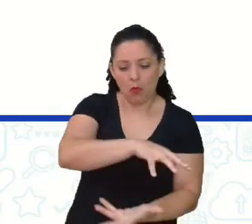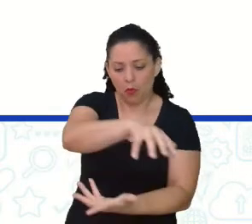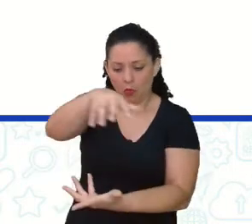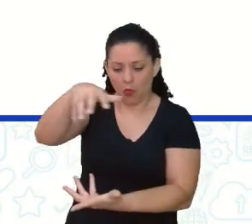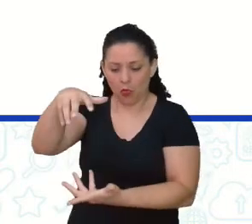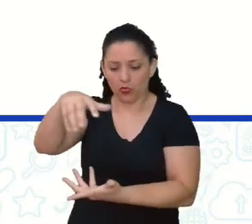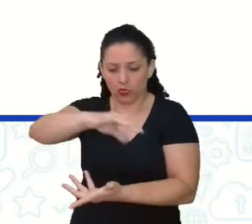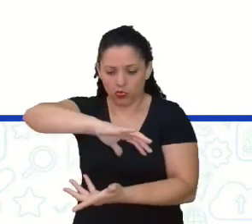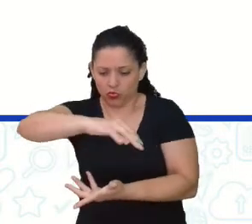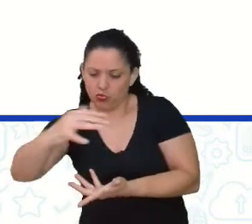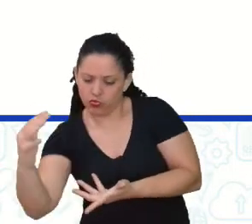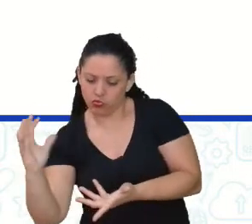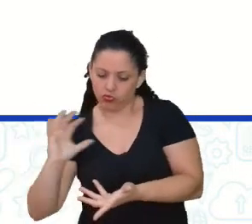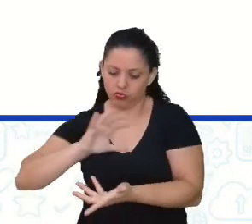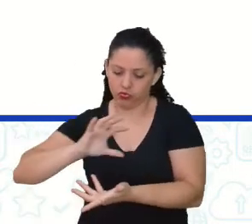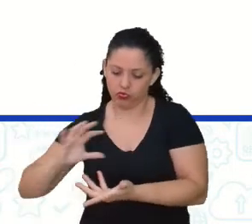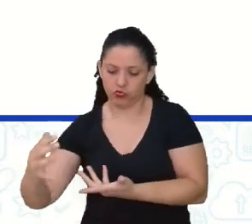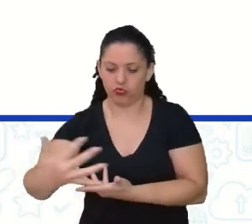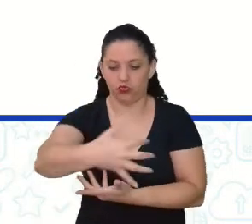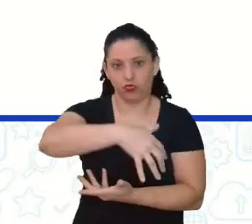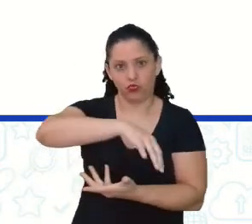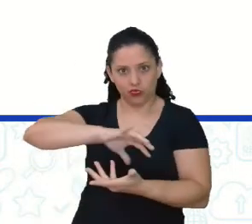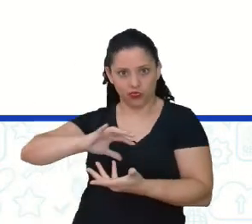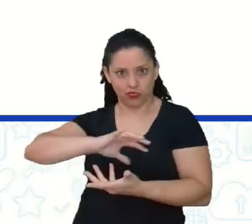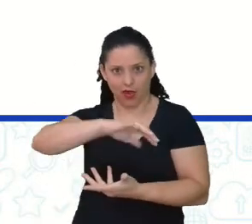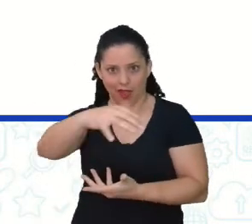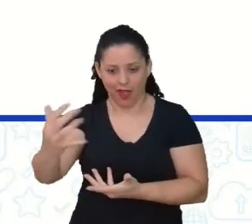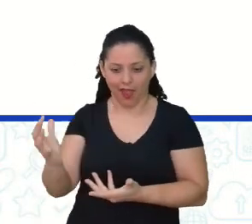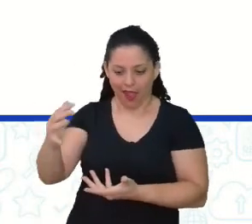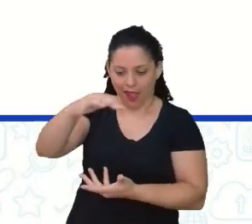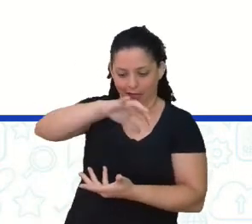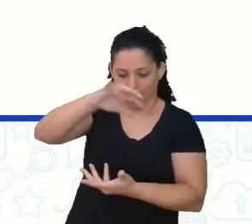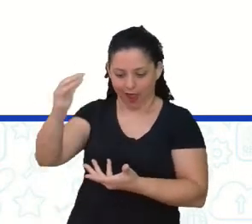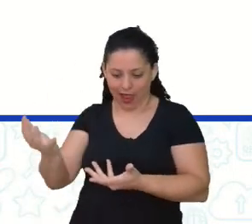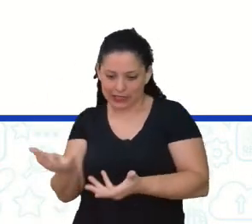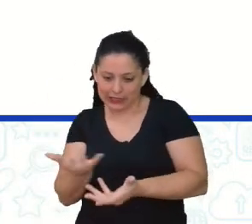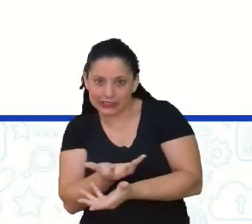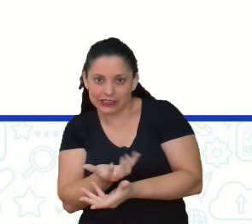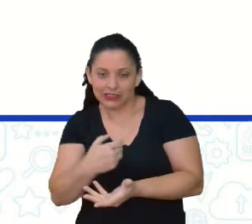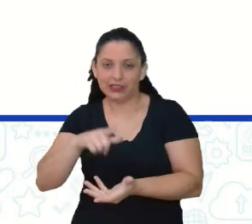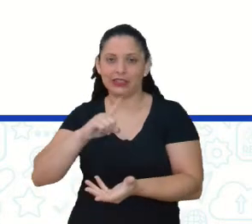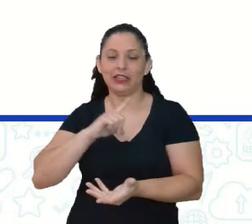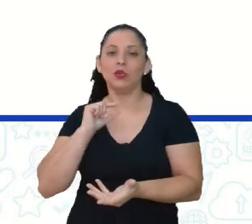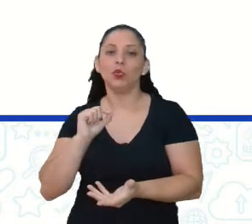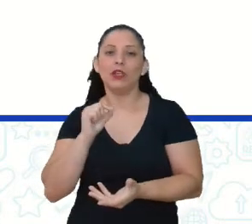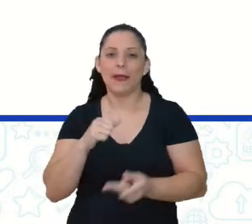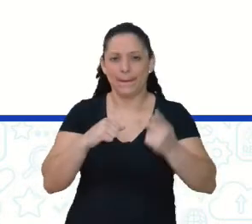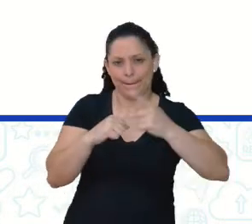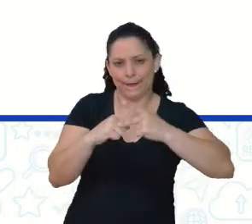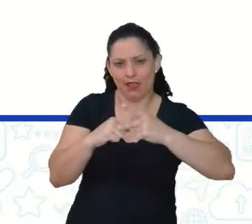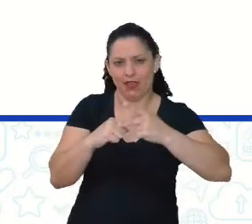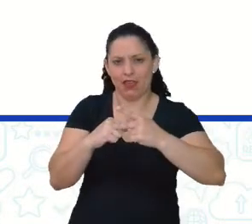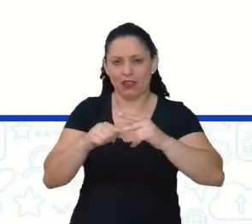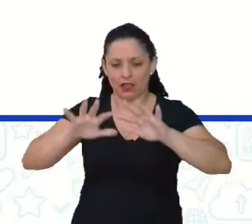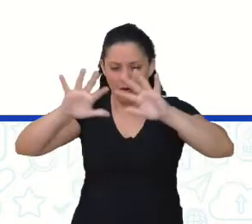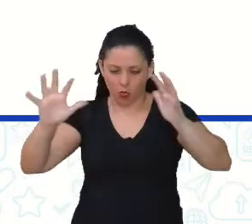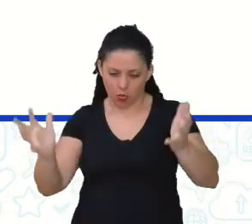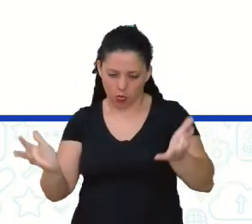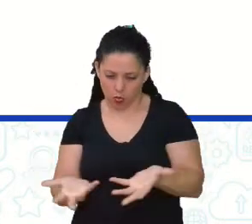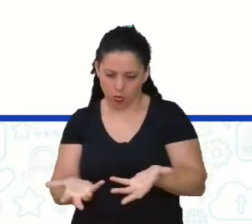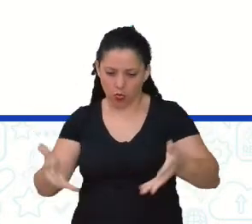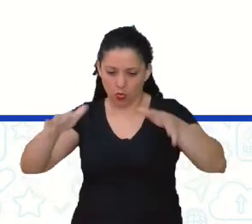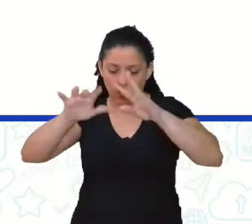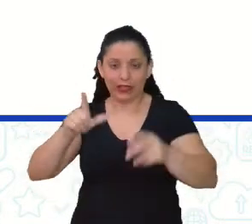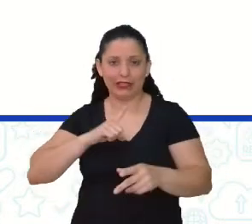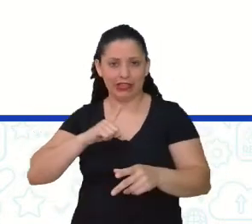está inserido, né? A gente está sob uma superfície. Essa superfície é rochosa e essa superfície apresenta uma